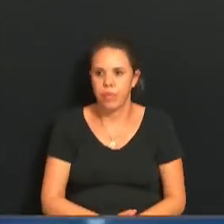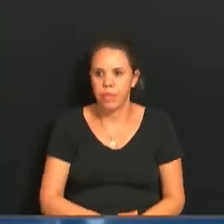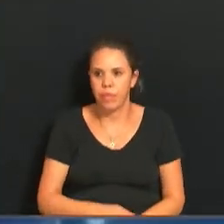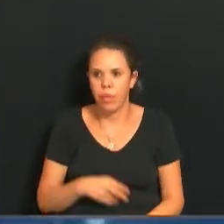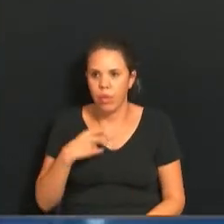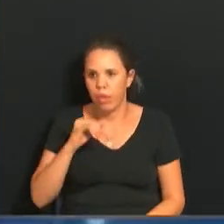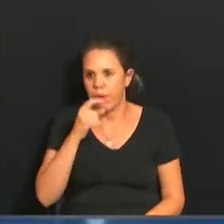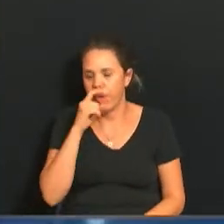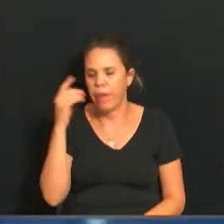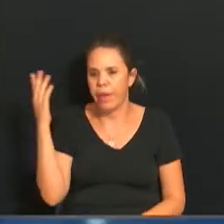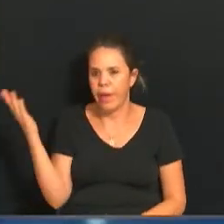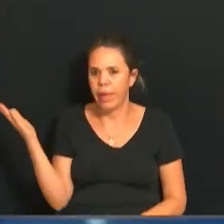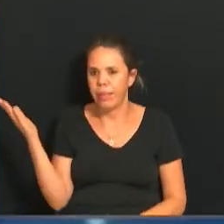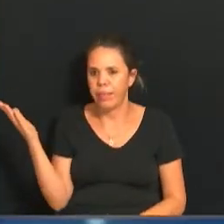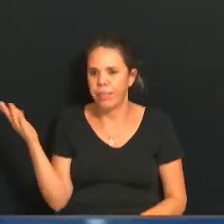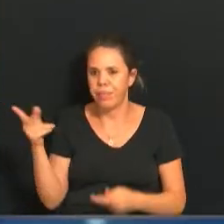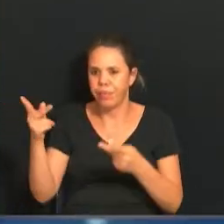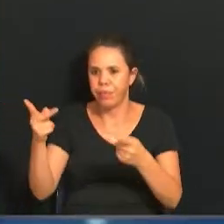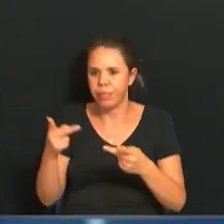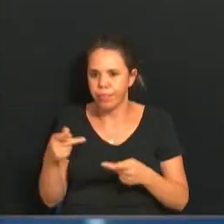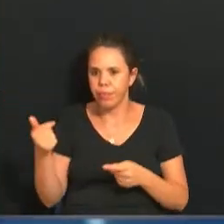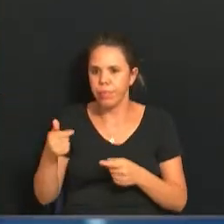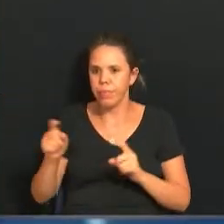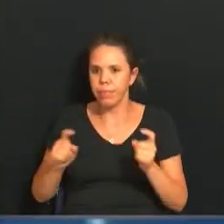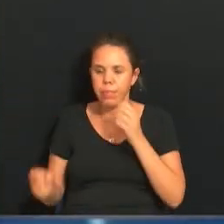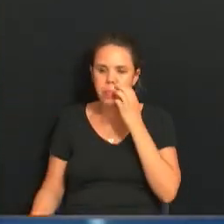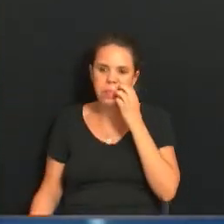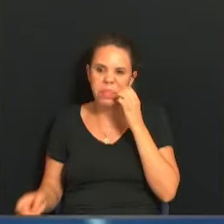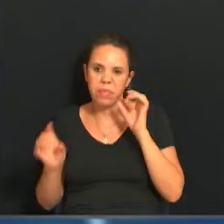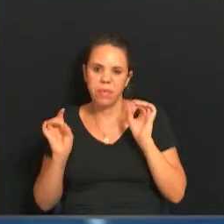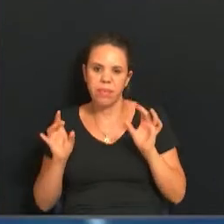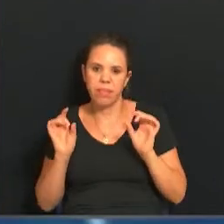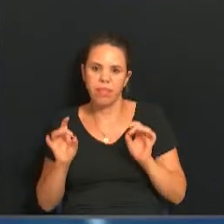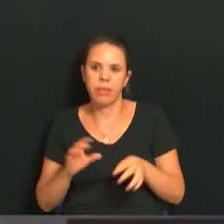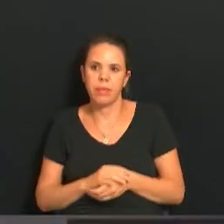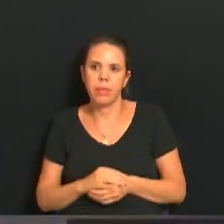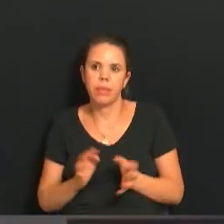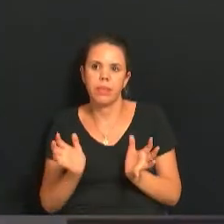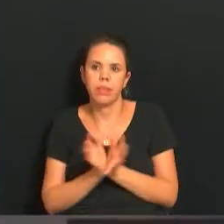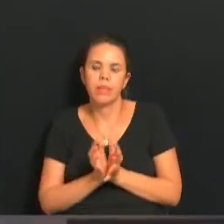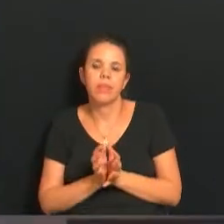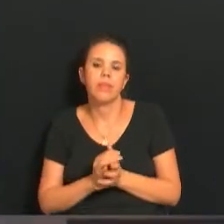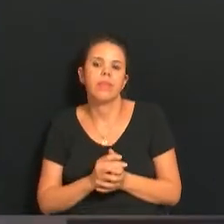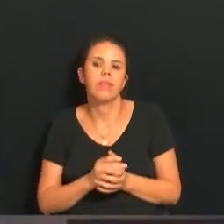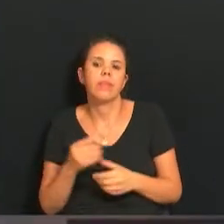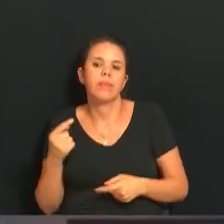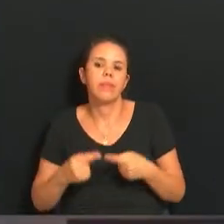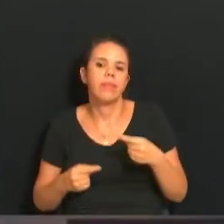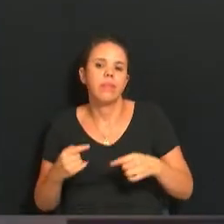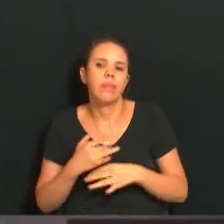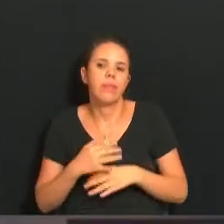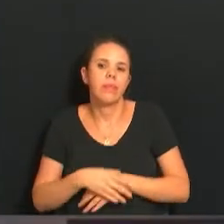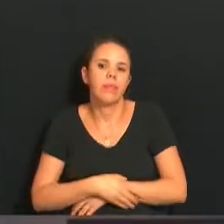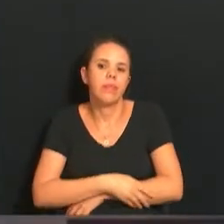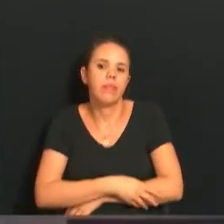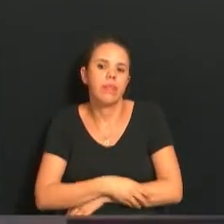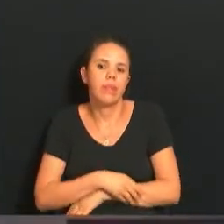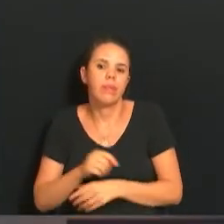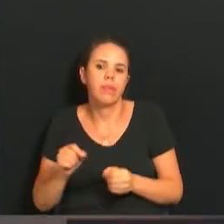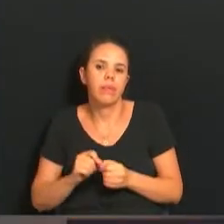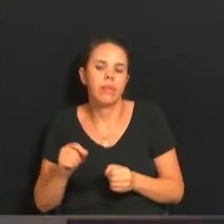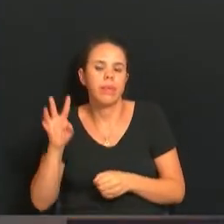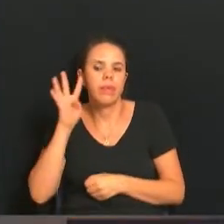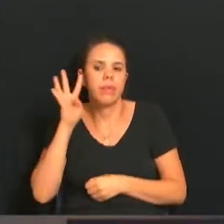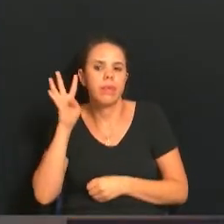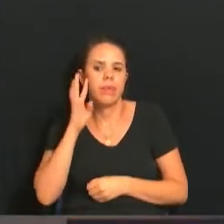vereador Jorge Schneider convocou a primeira reunião extraordinária da Comissão Permanente de Política Urbana, que foi realizada na